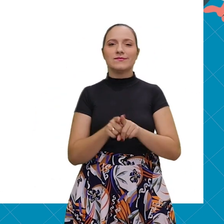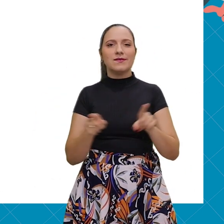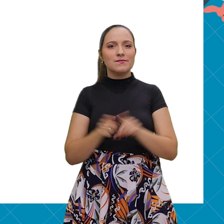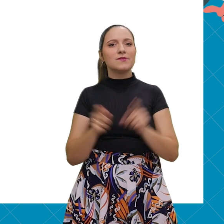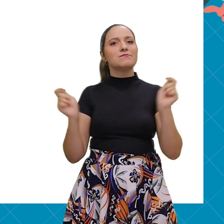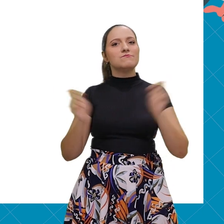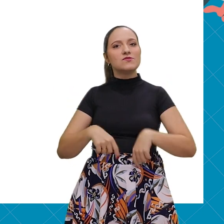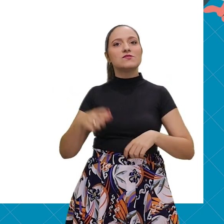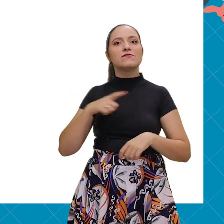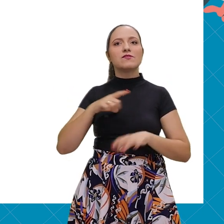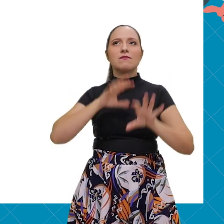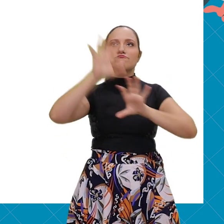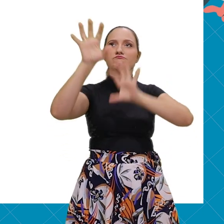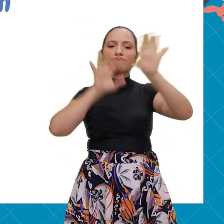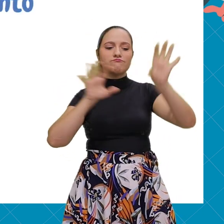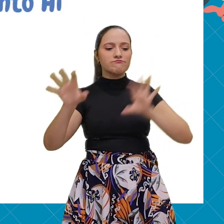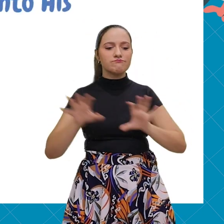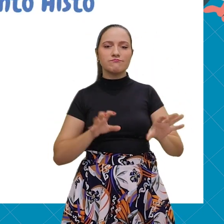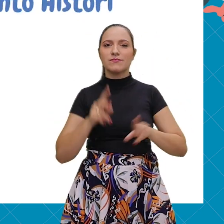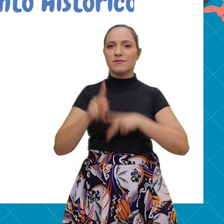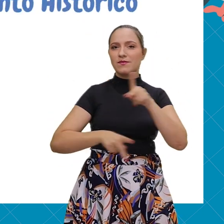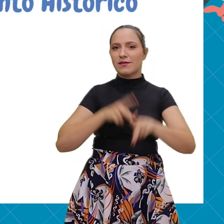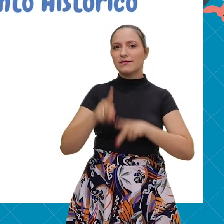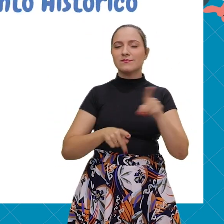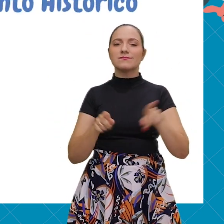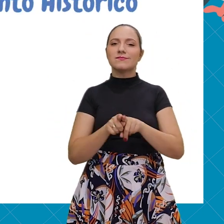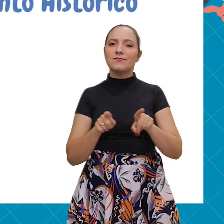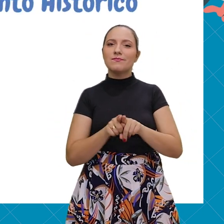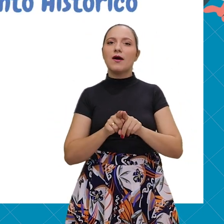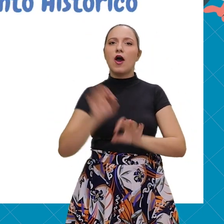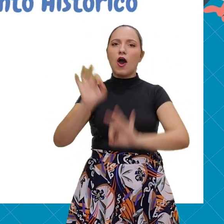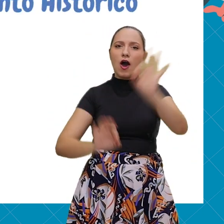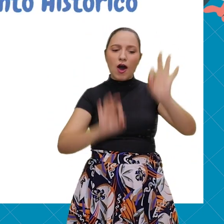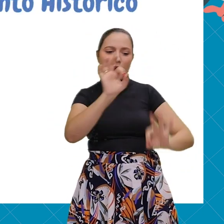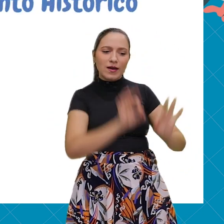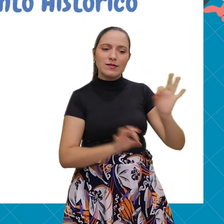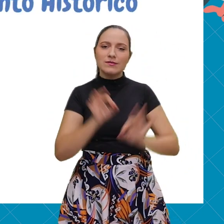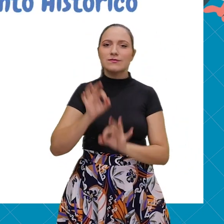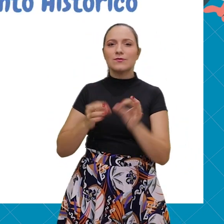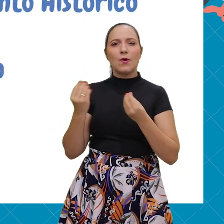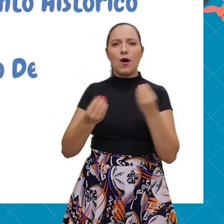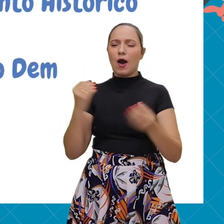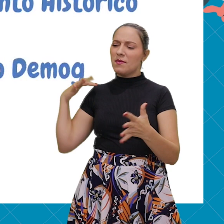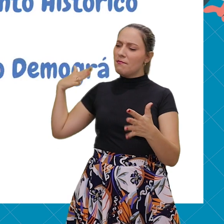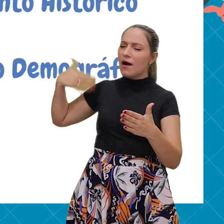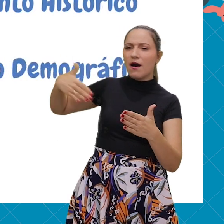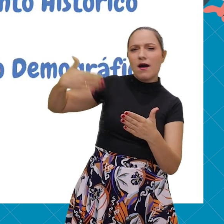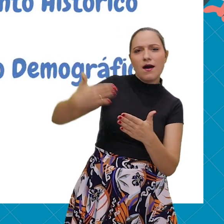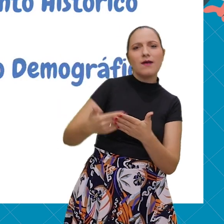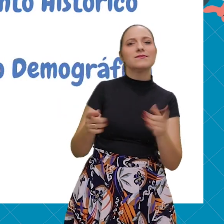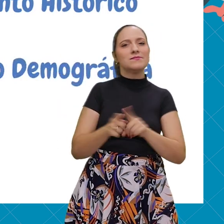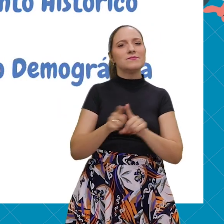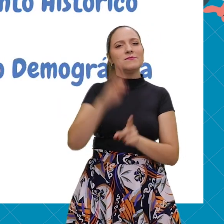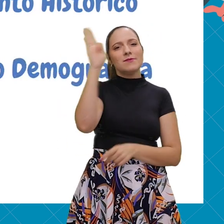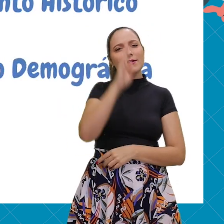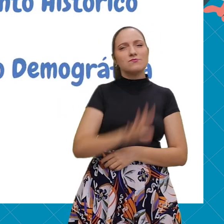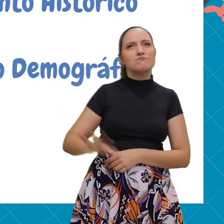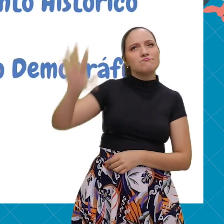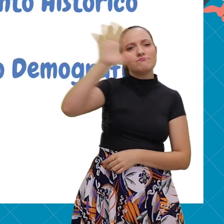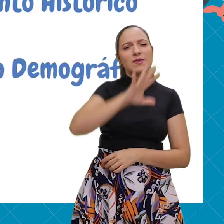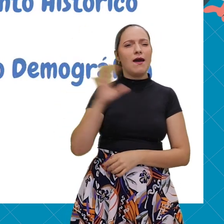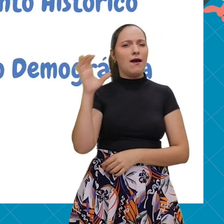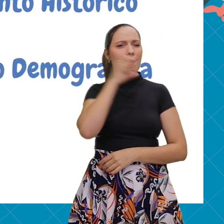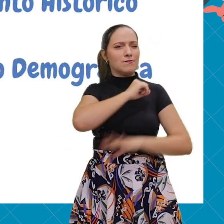na transição demográfica da população e também na distribuição desta população ao longo do território brasileiro, de